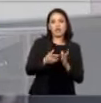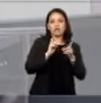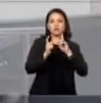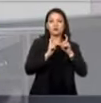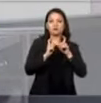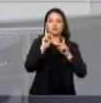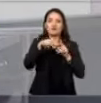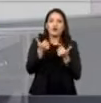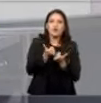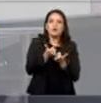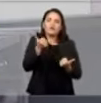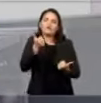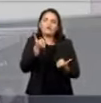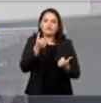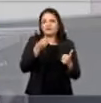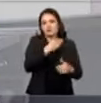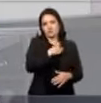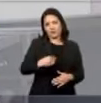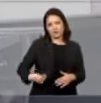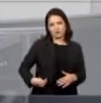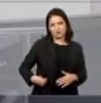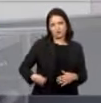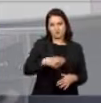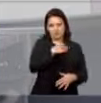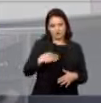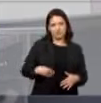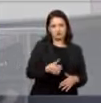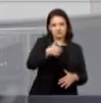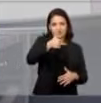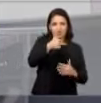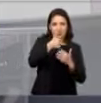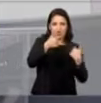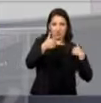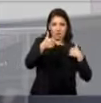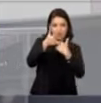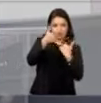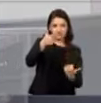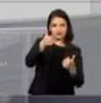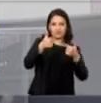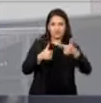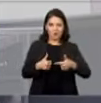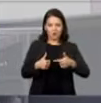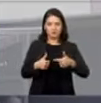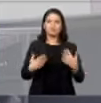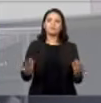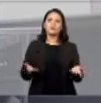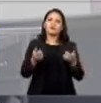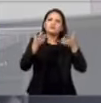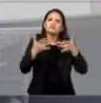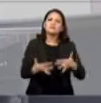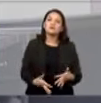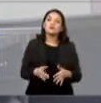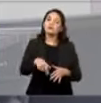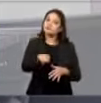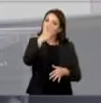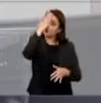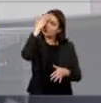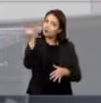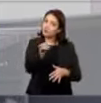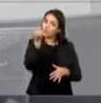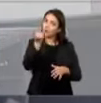vice-ministro. Faço questão de explicar isso para os senhores entenderem a importância do assunto para nós